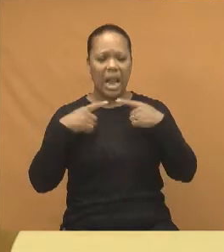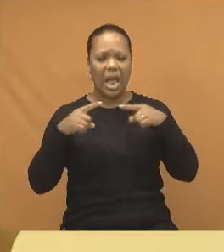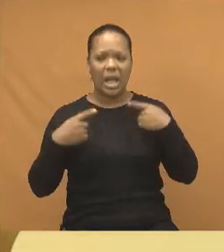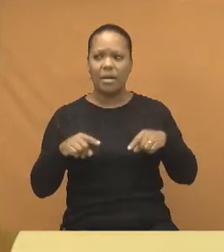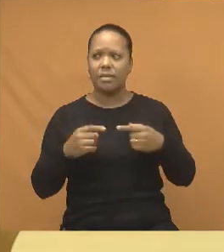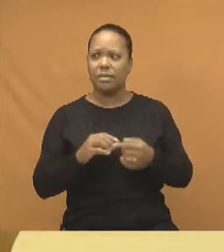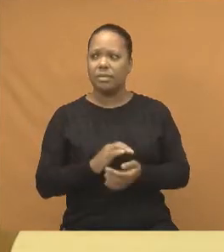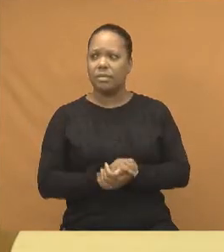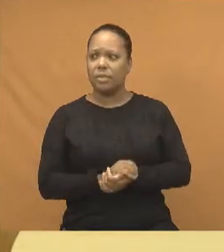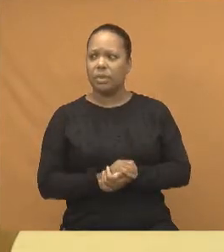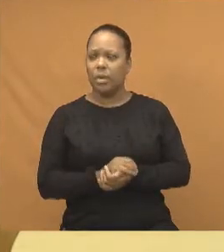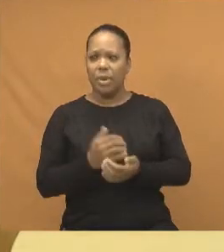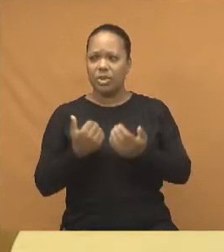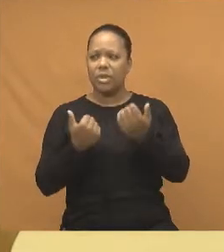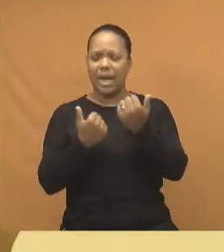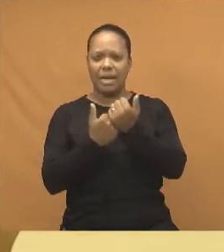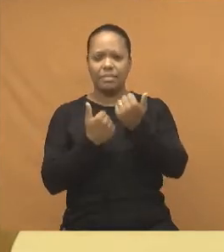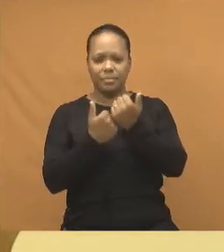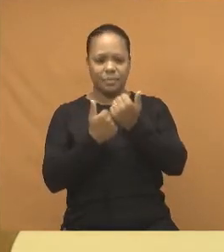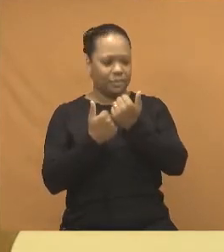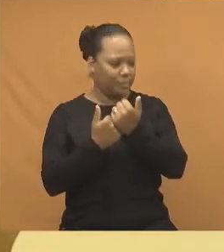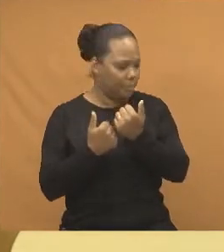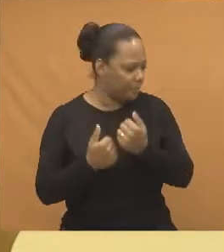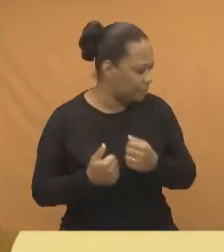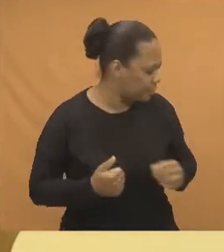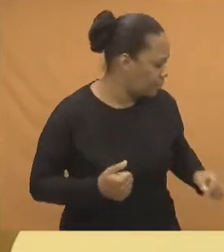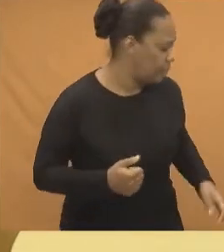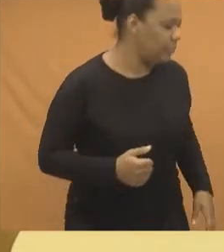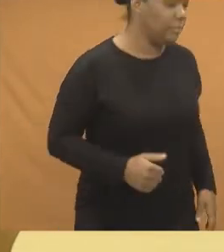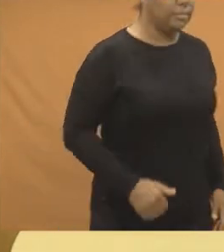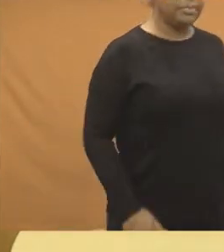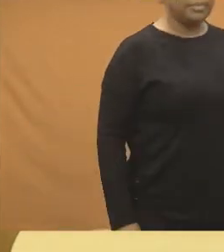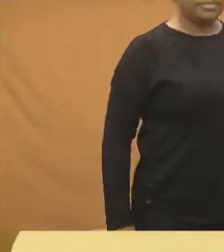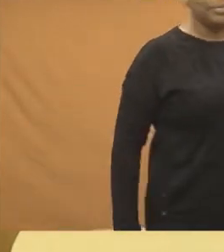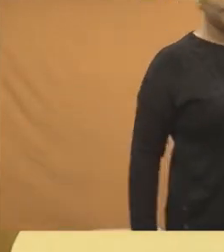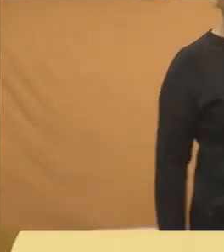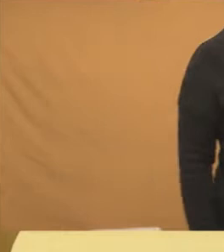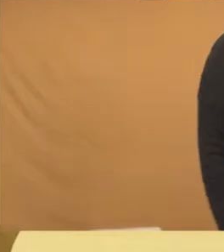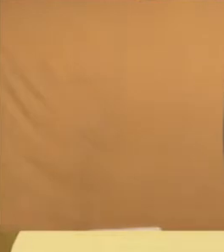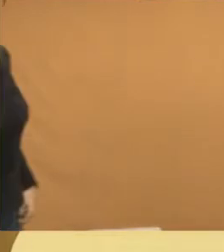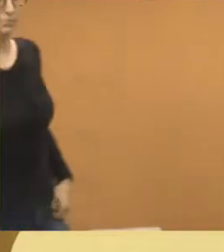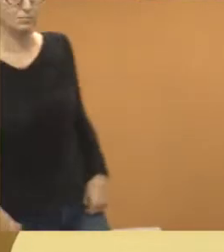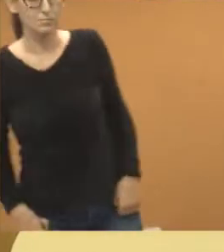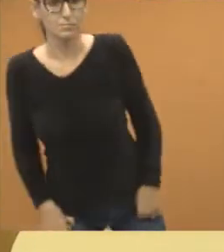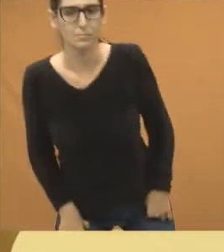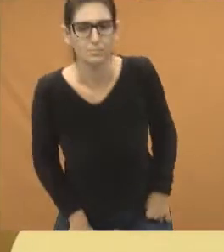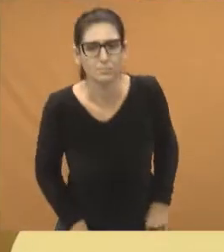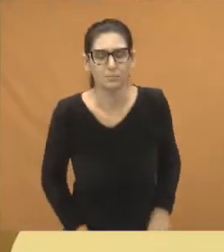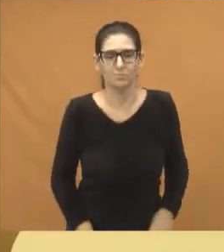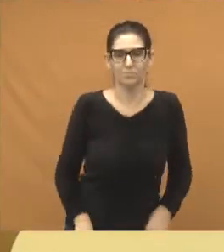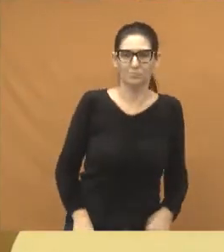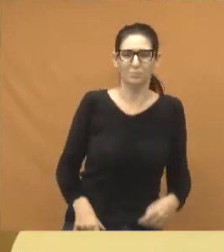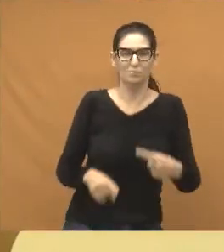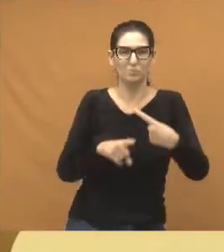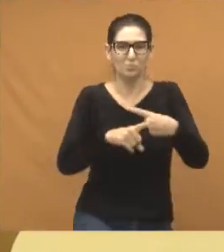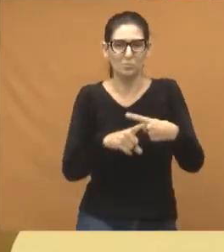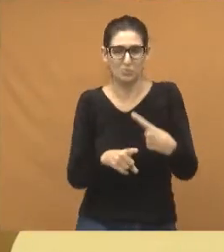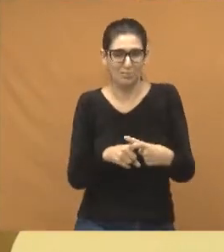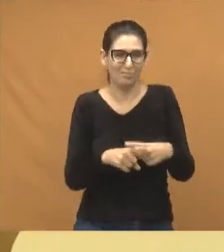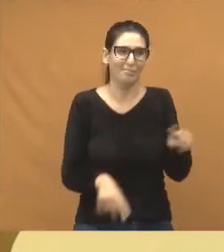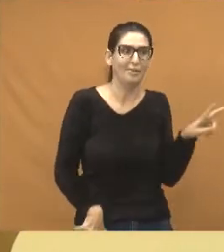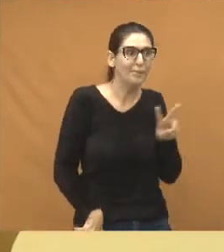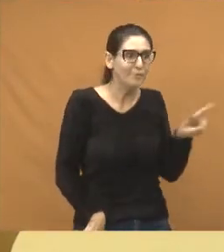E eu, vereador Valmir, que não tem convênio, eu quero morrer sem convênio nessa cidade. Porque não adianta ser vereador ter